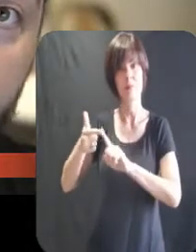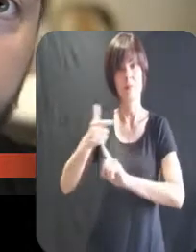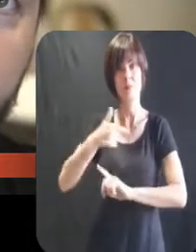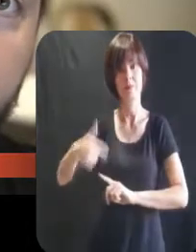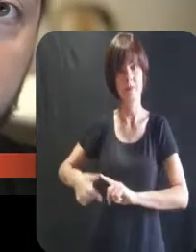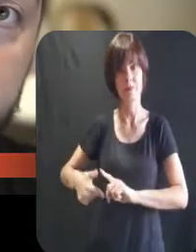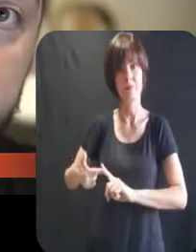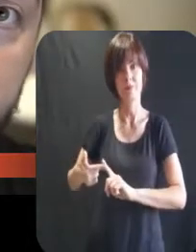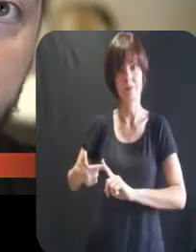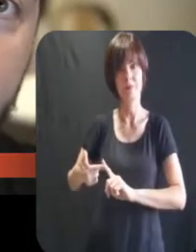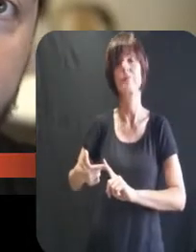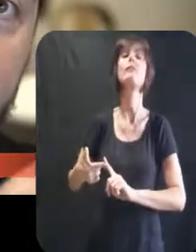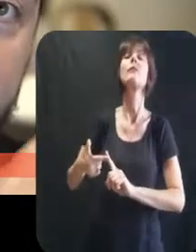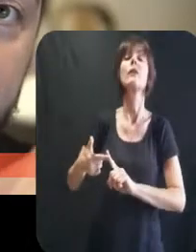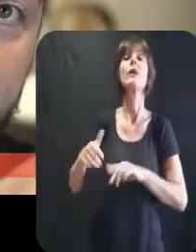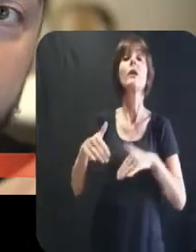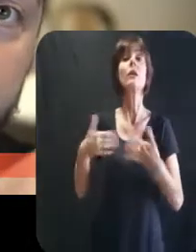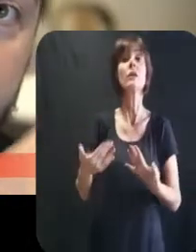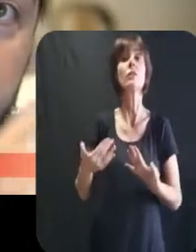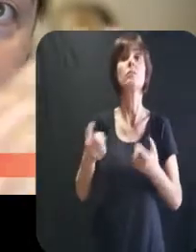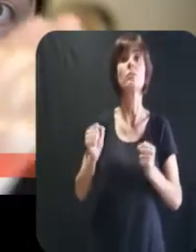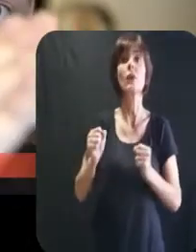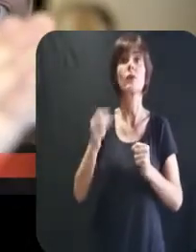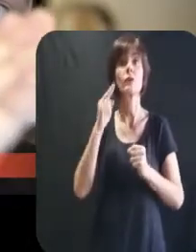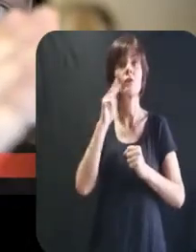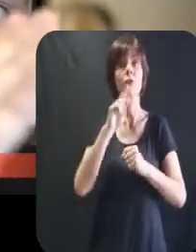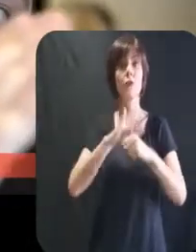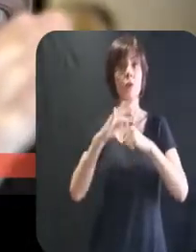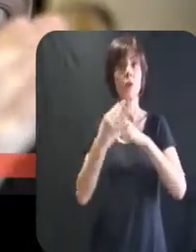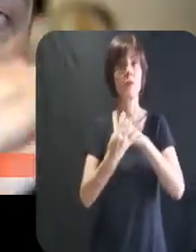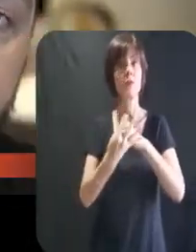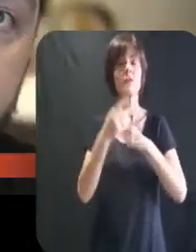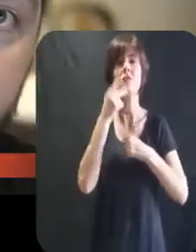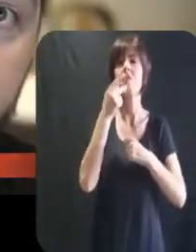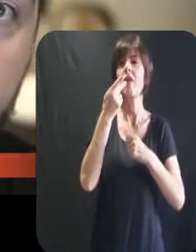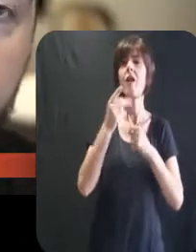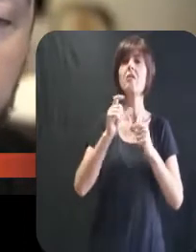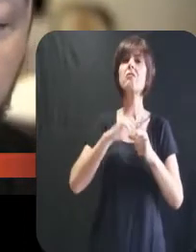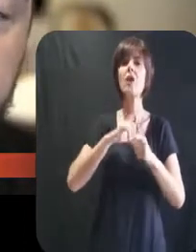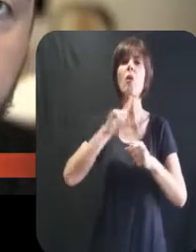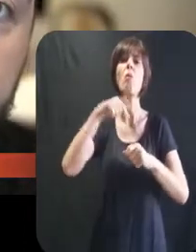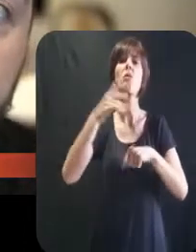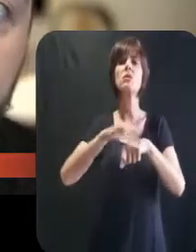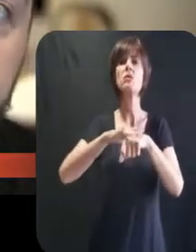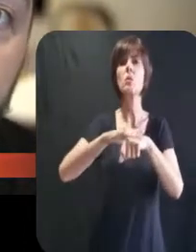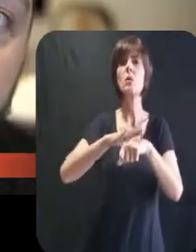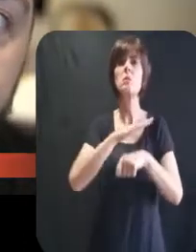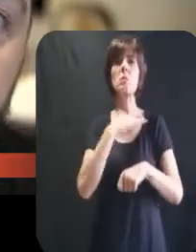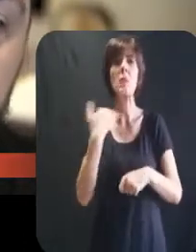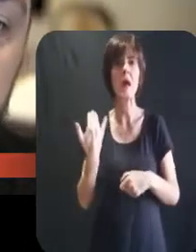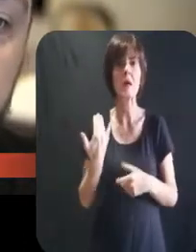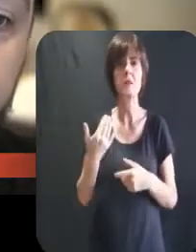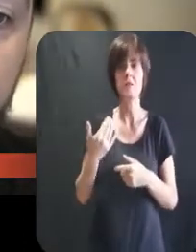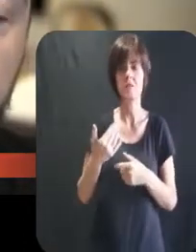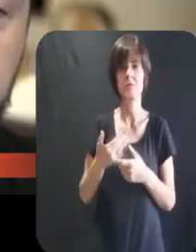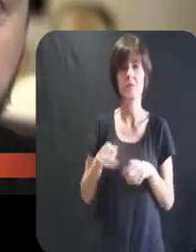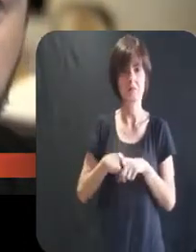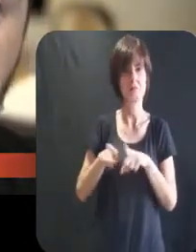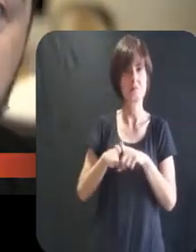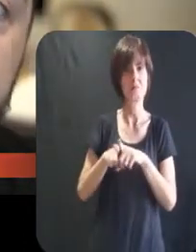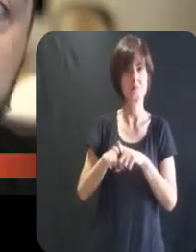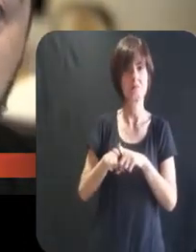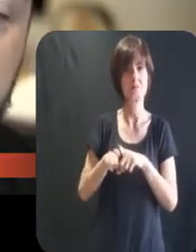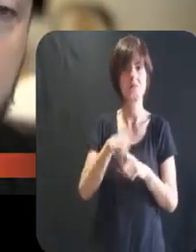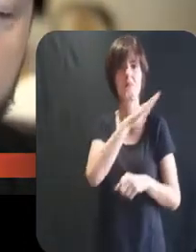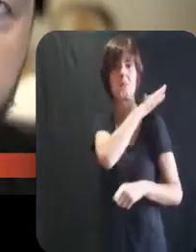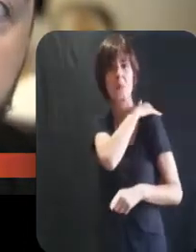mortos, o que é um recorde. A Itália está subindo no número de mortes deles. Então você pode olhar para o coronavírus hoje e falar,